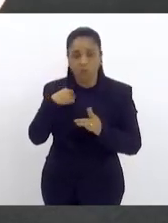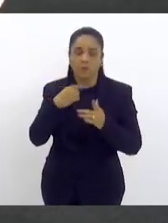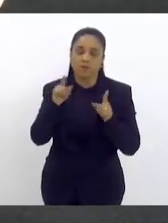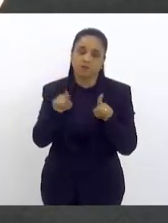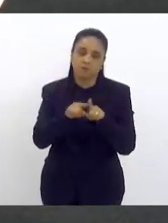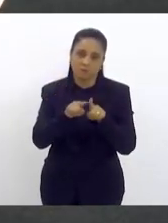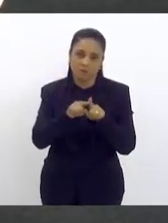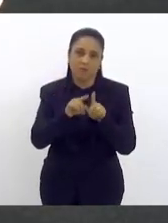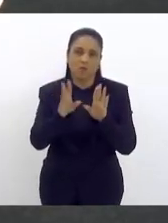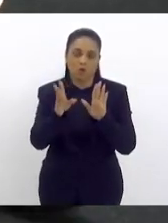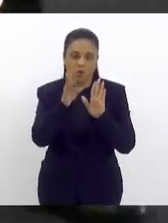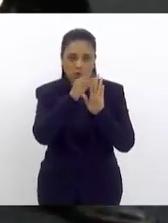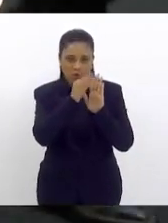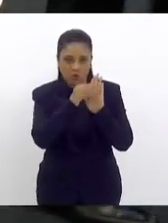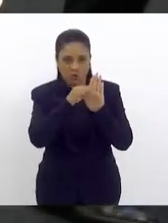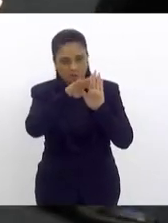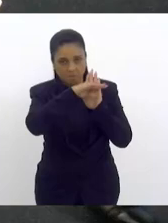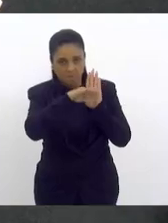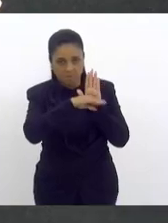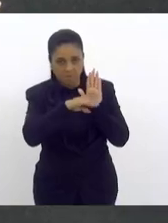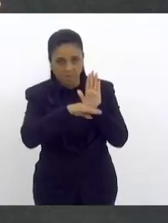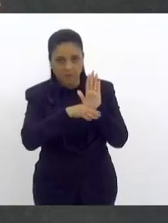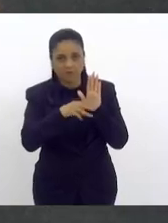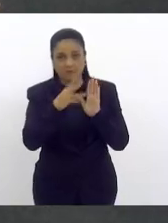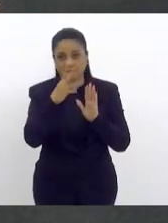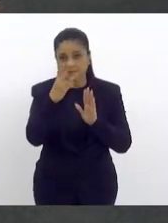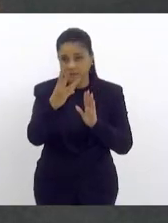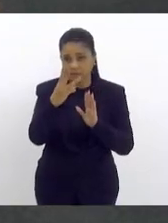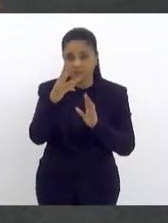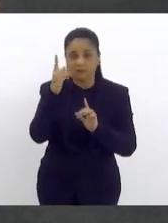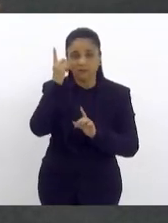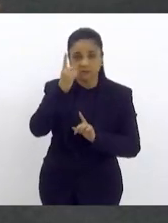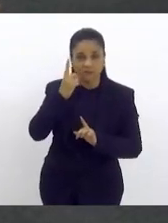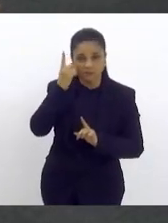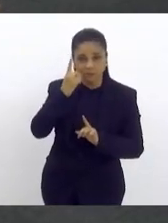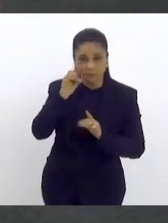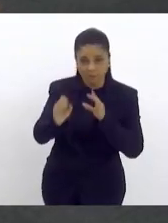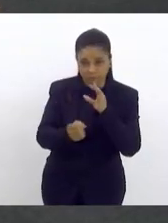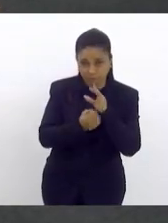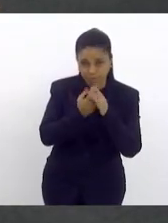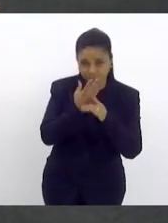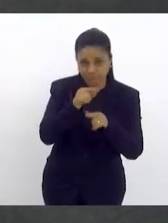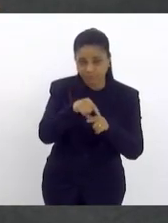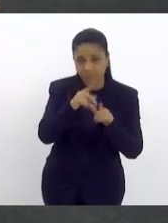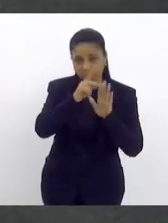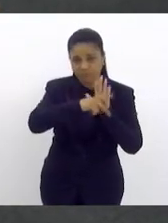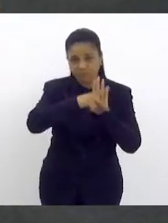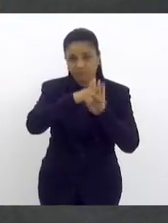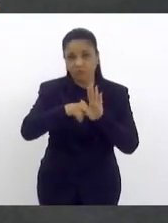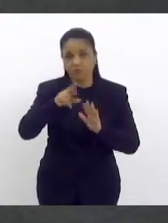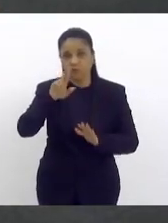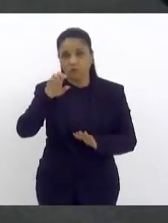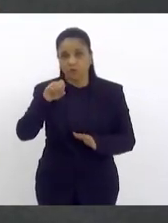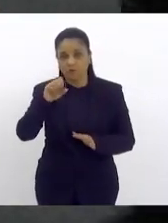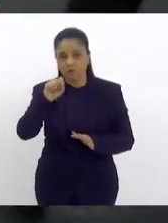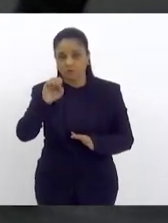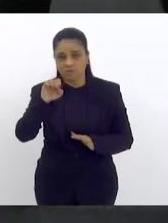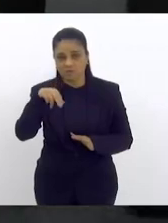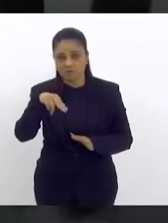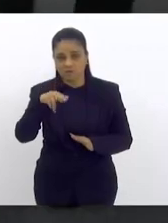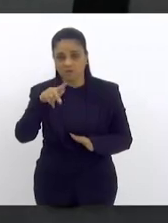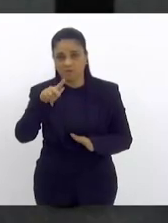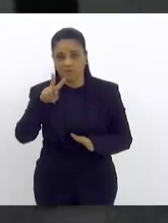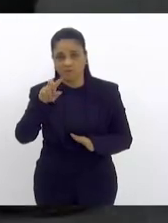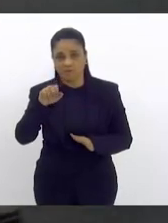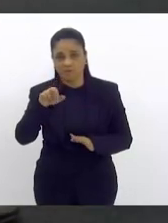autoria do dos deputados Rosemberg Reis meu